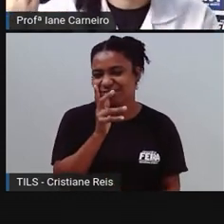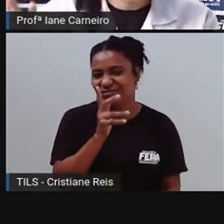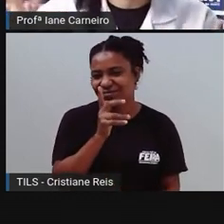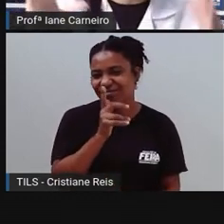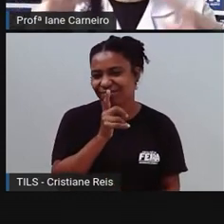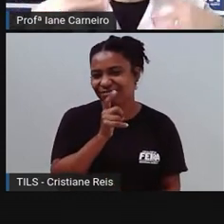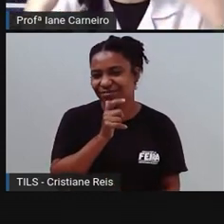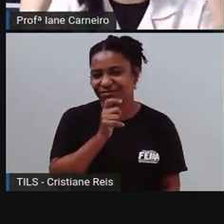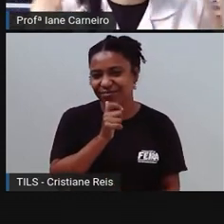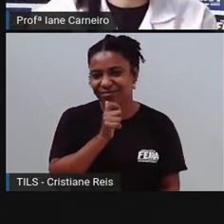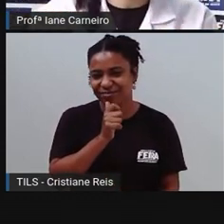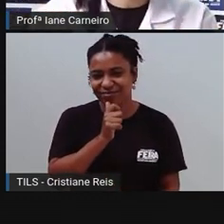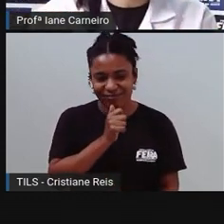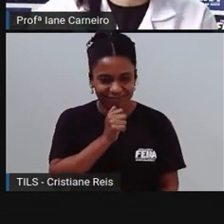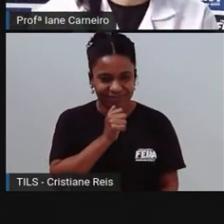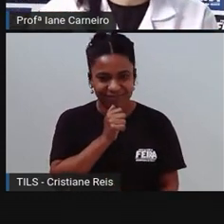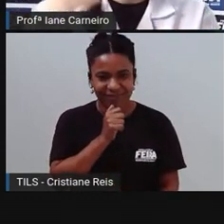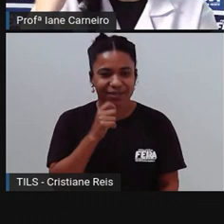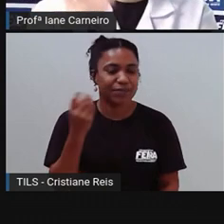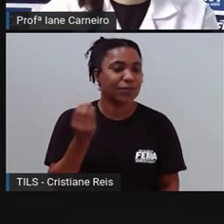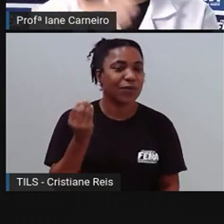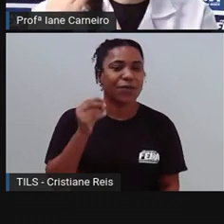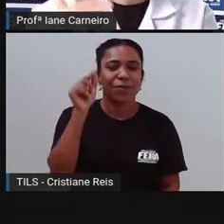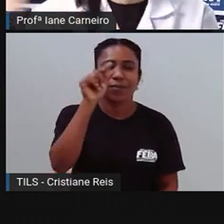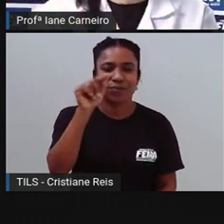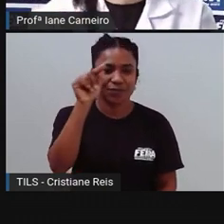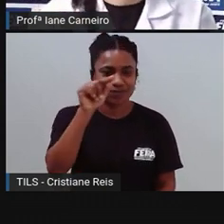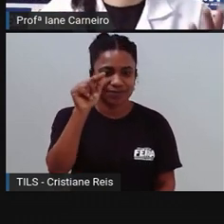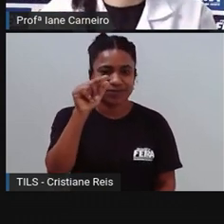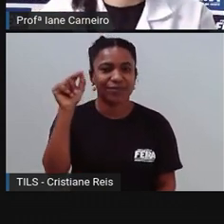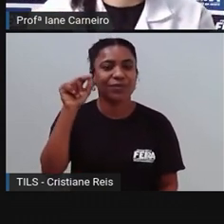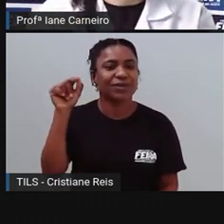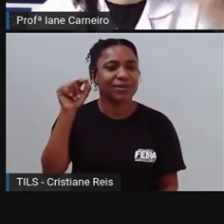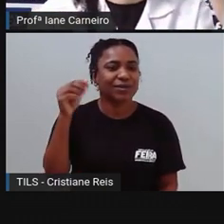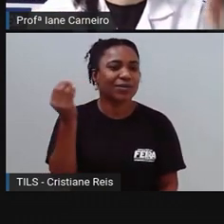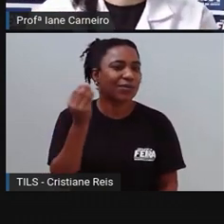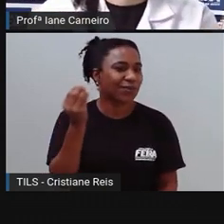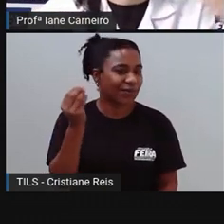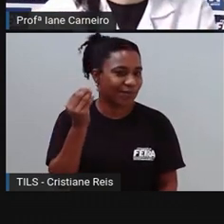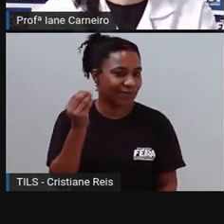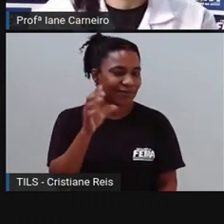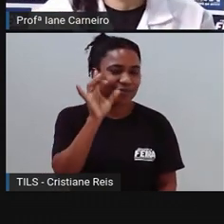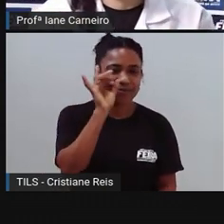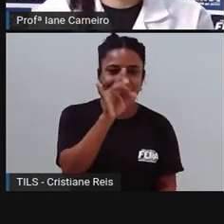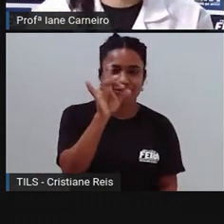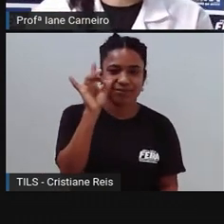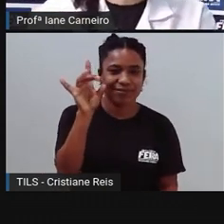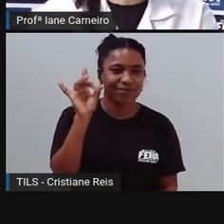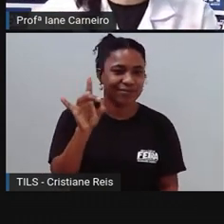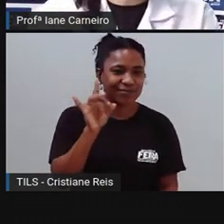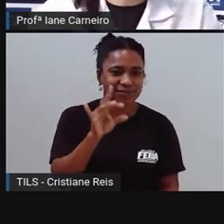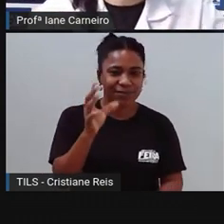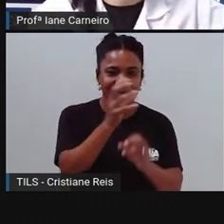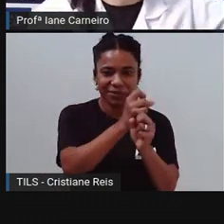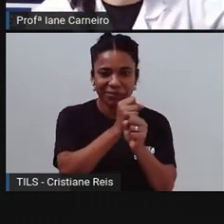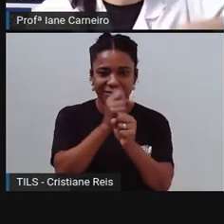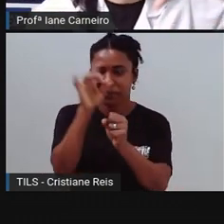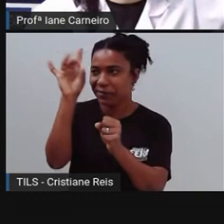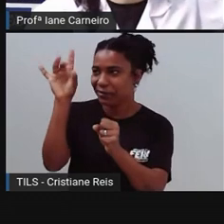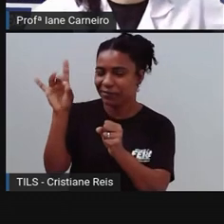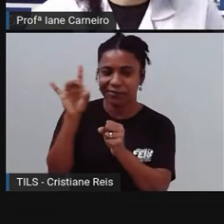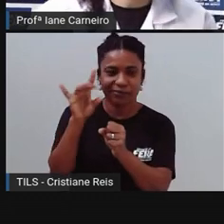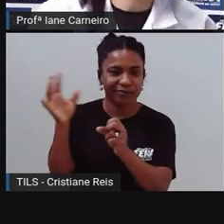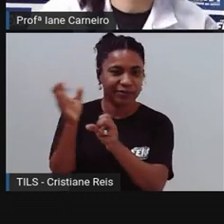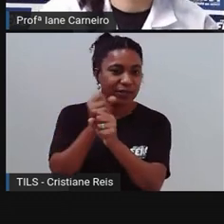outra forma da gente contar essas bolinhas sem eu precisar contar de um em um? Já pensou se fossem aqui